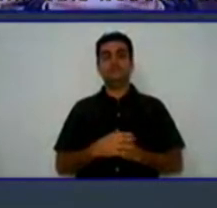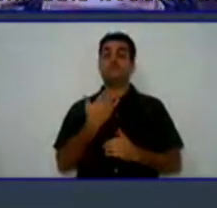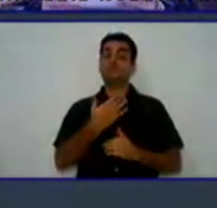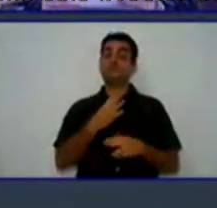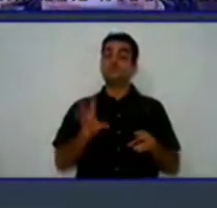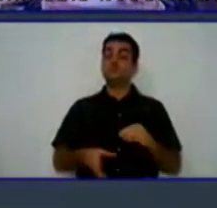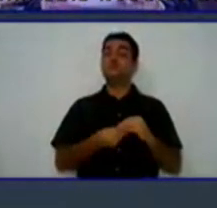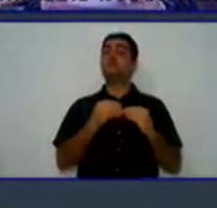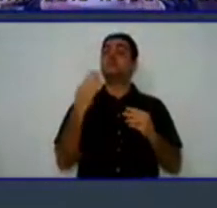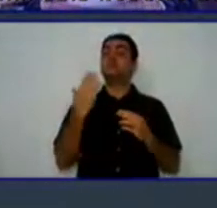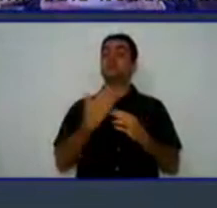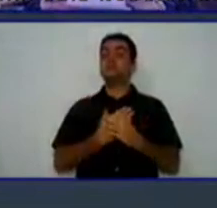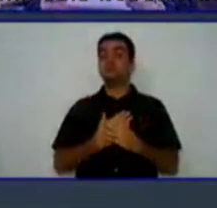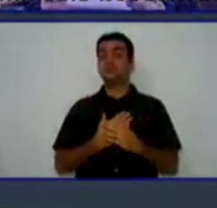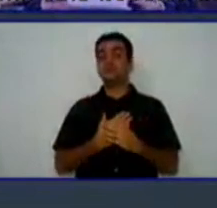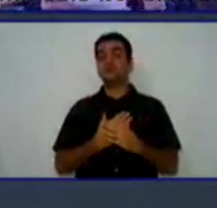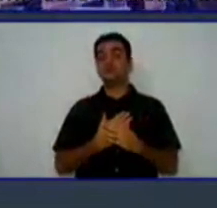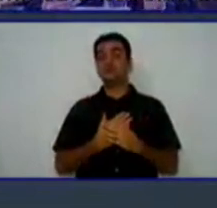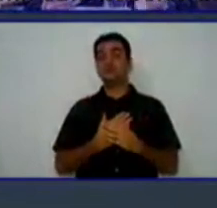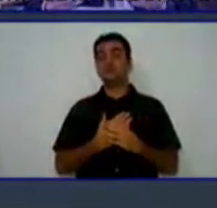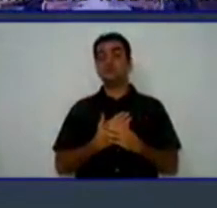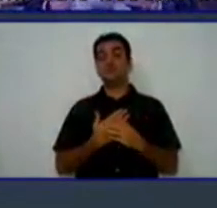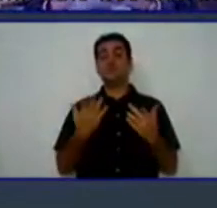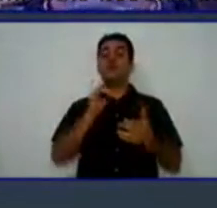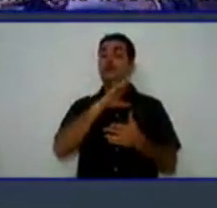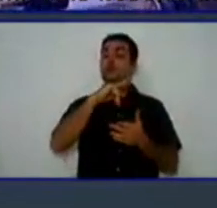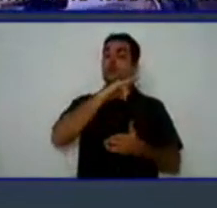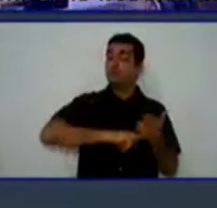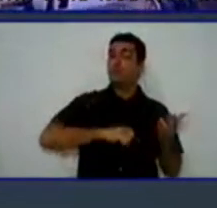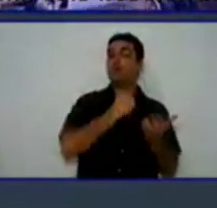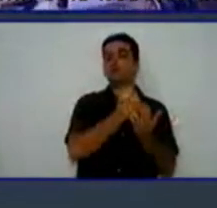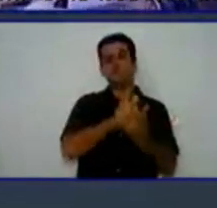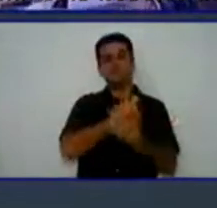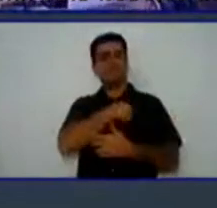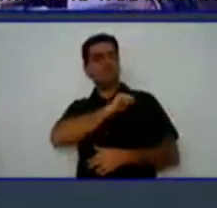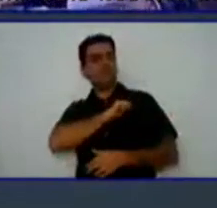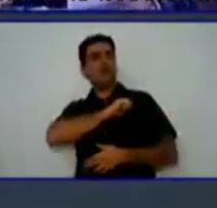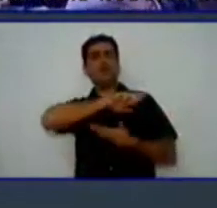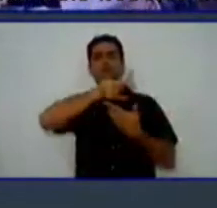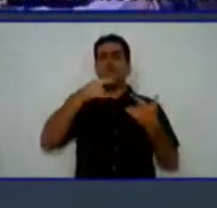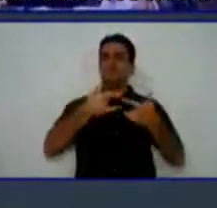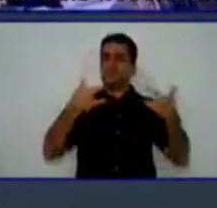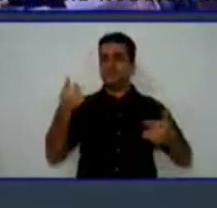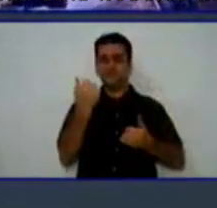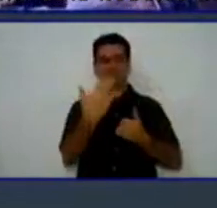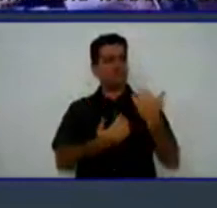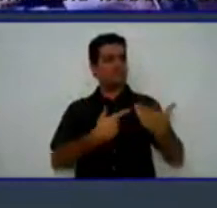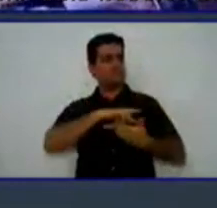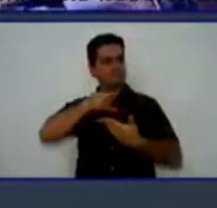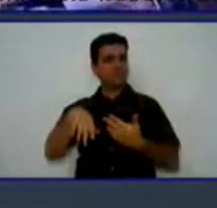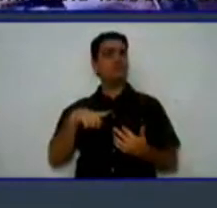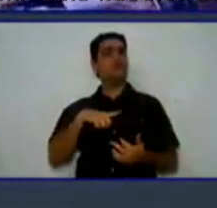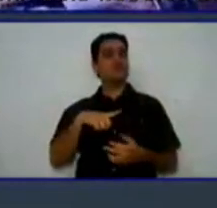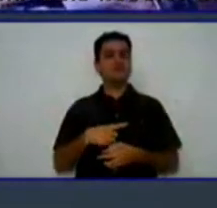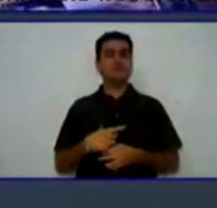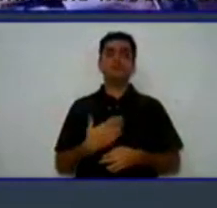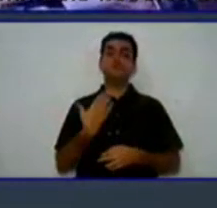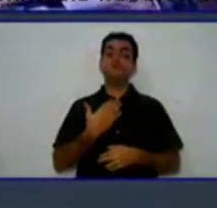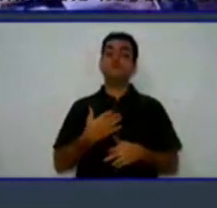anexamos, né, o processo, os contratos, as notas fiscais, os cheques nominais,